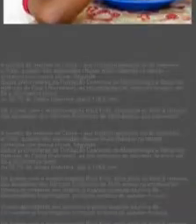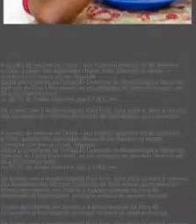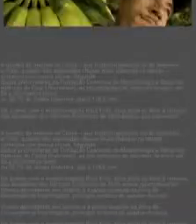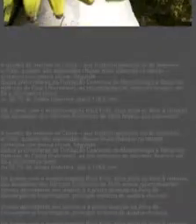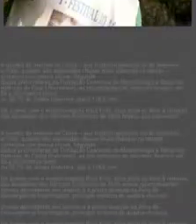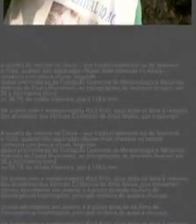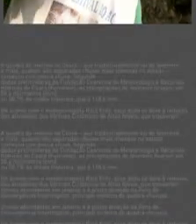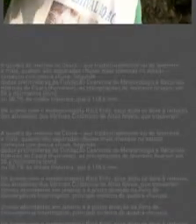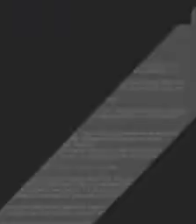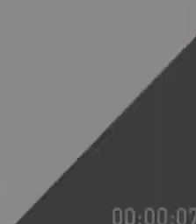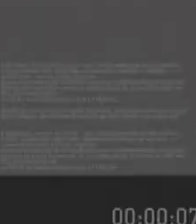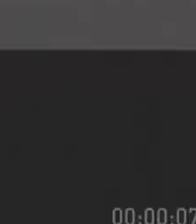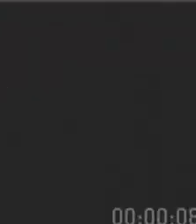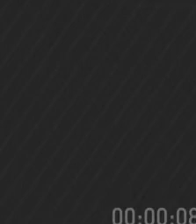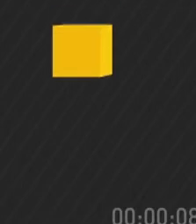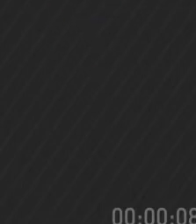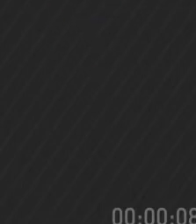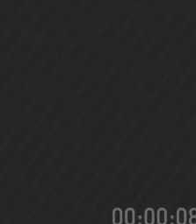a luta